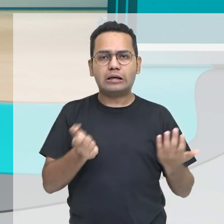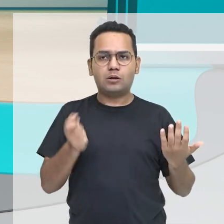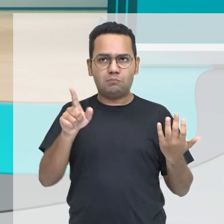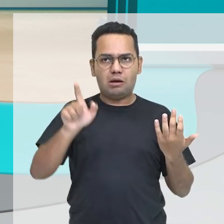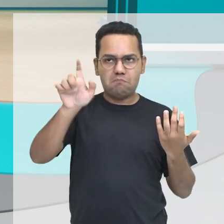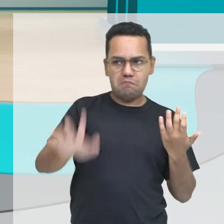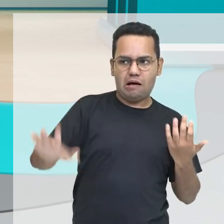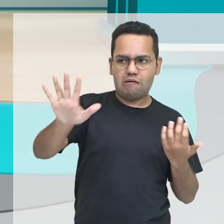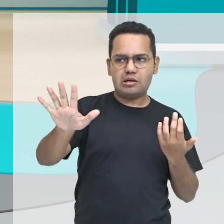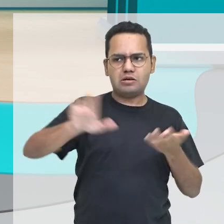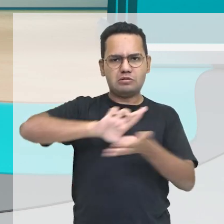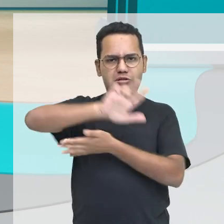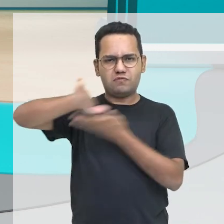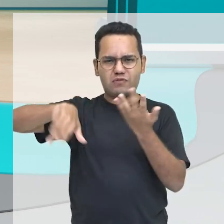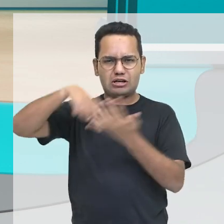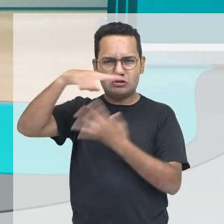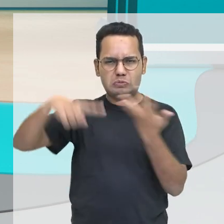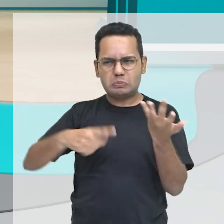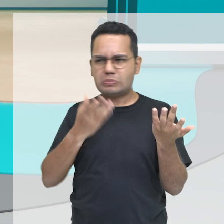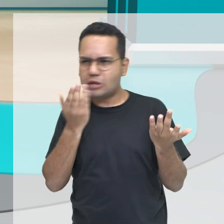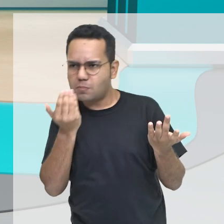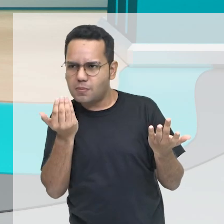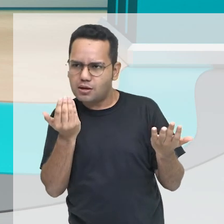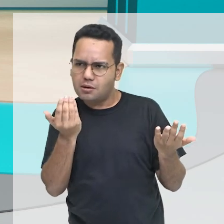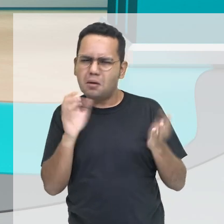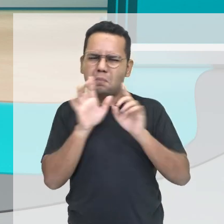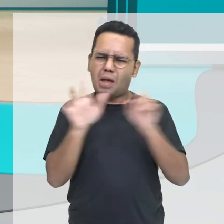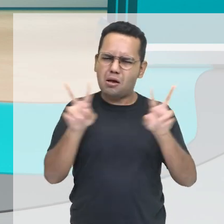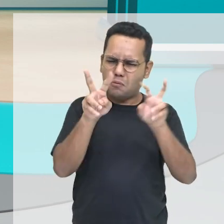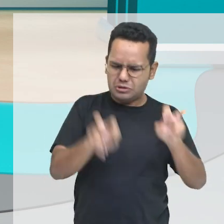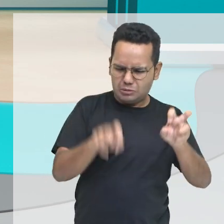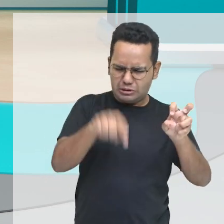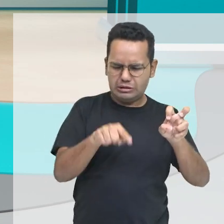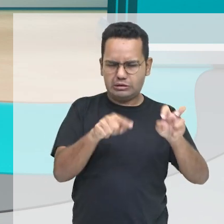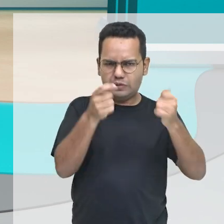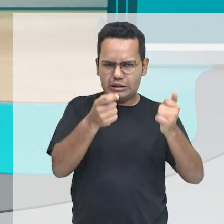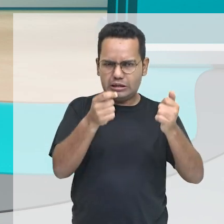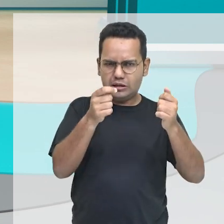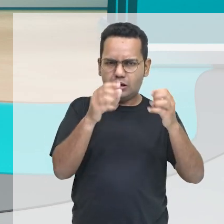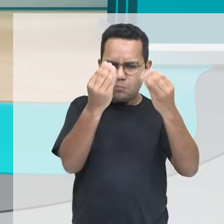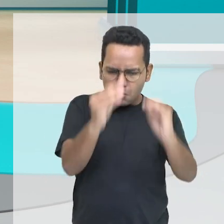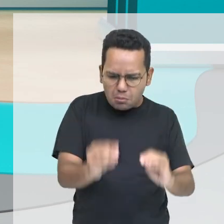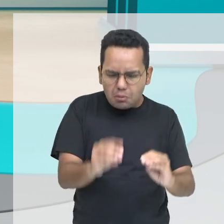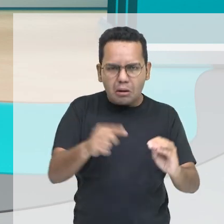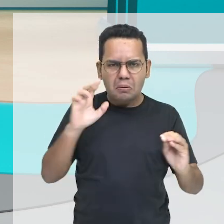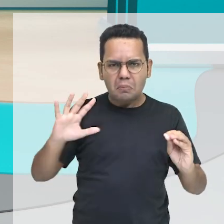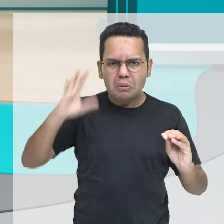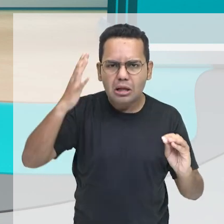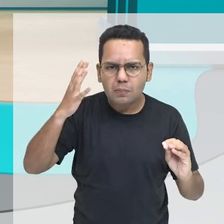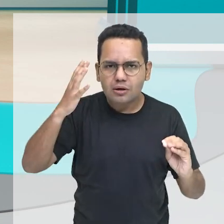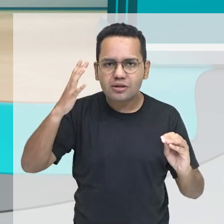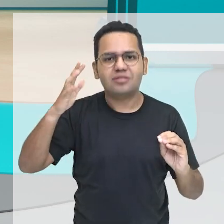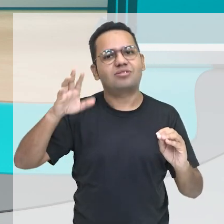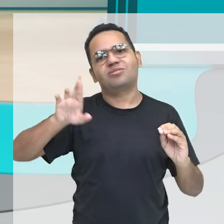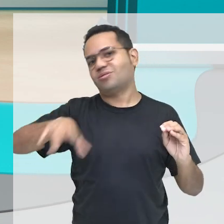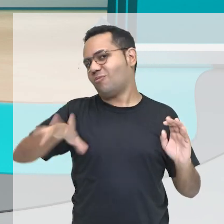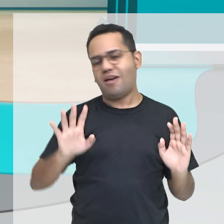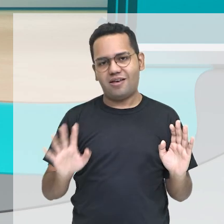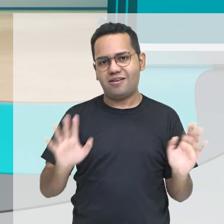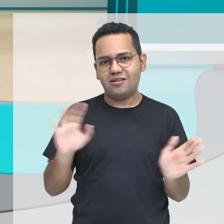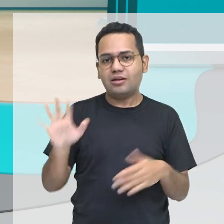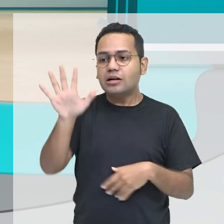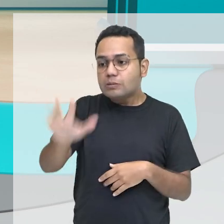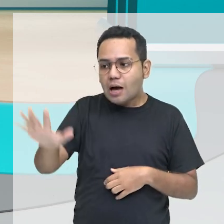né, vários alimentos, o texto vai estar falando sobre o clima? Não, né? Então, se tem várias imagens